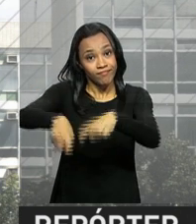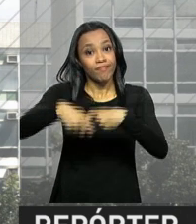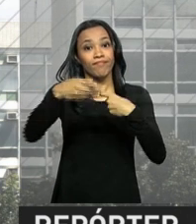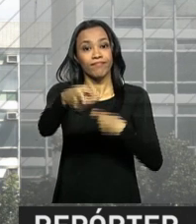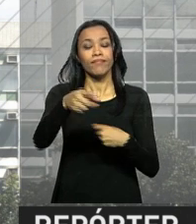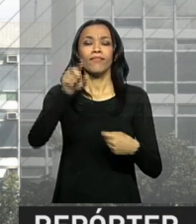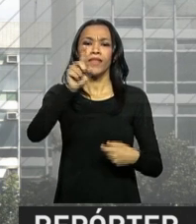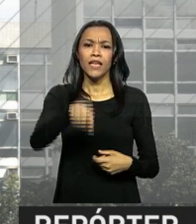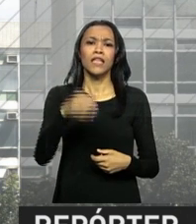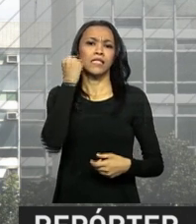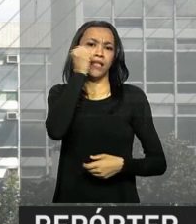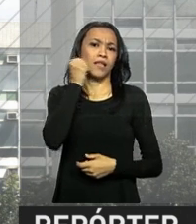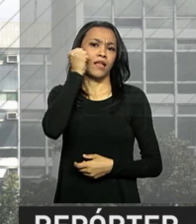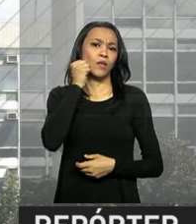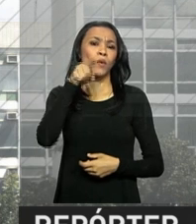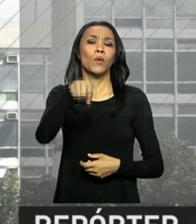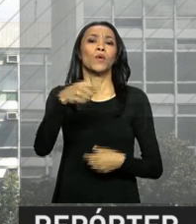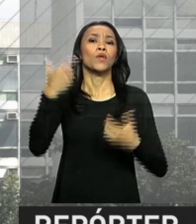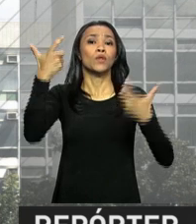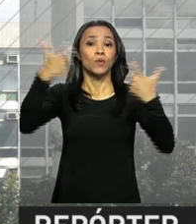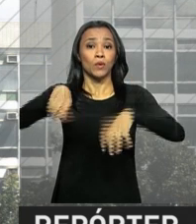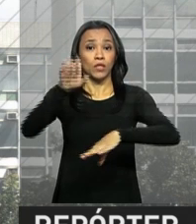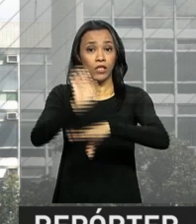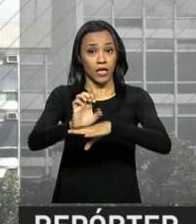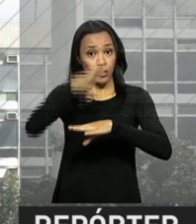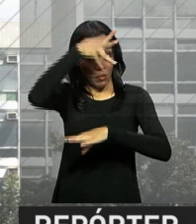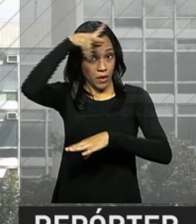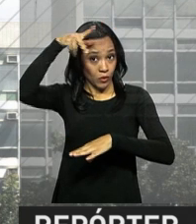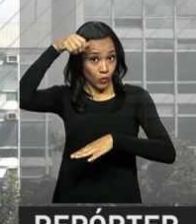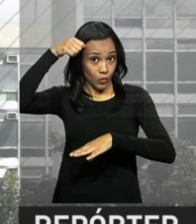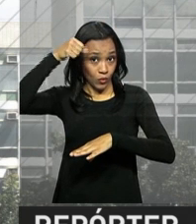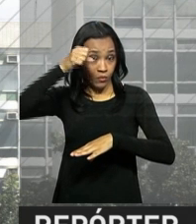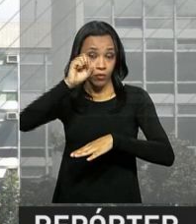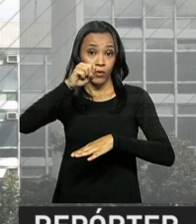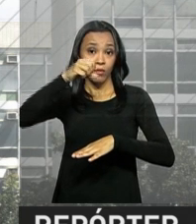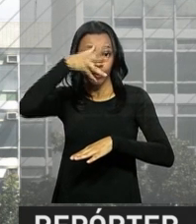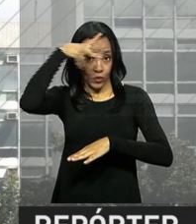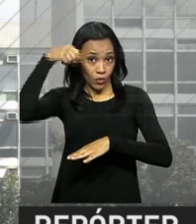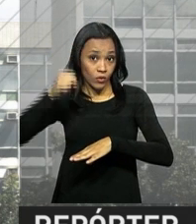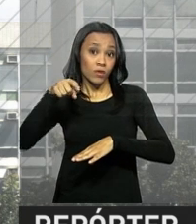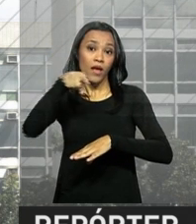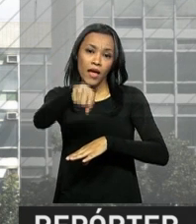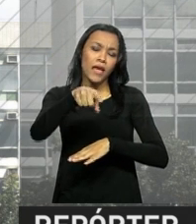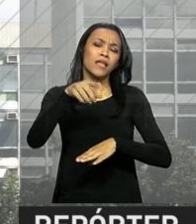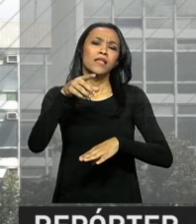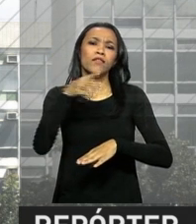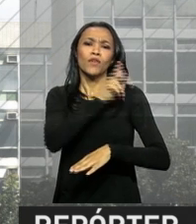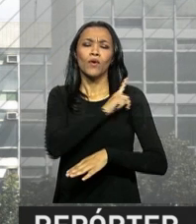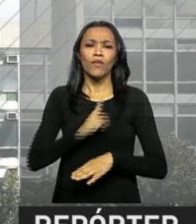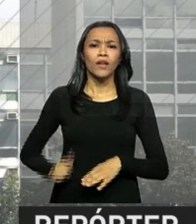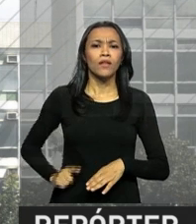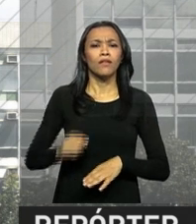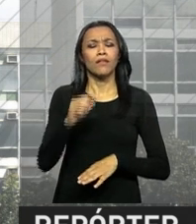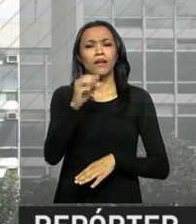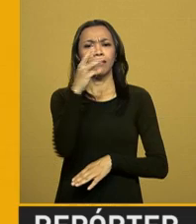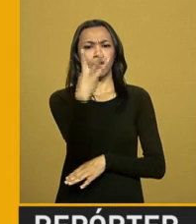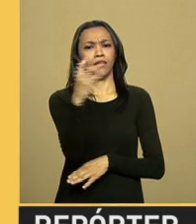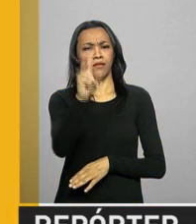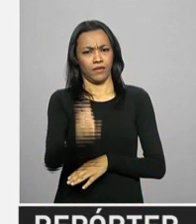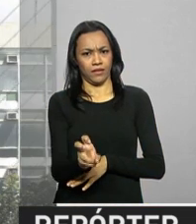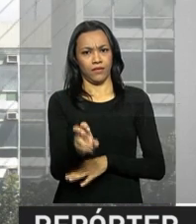estado de Mato Grosso, Maggi é agrônomo e empresário. Foi governador do estado de Mato Grosso em